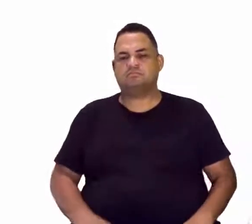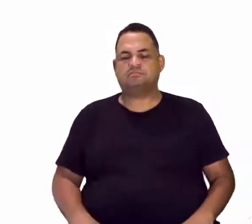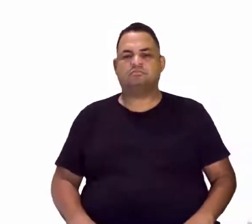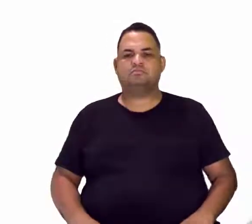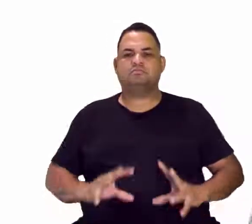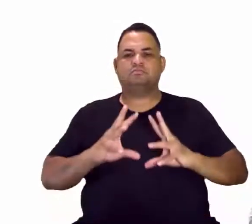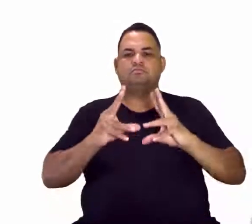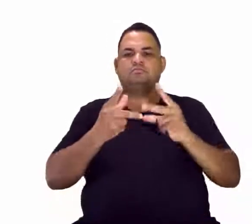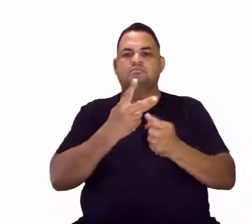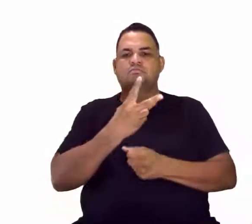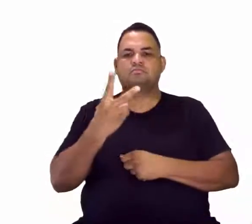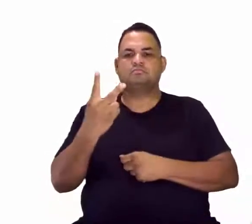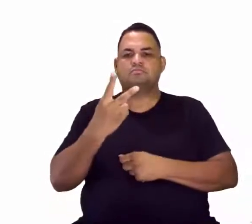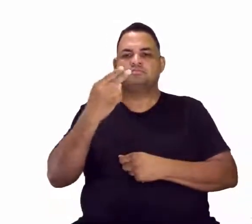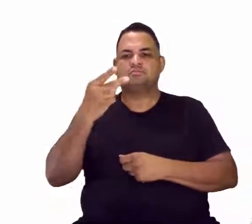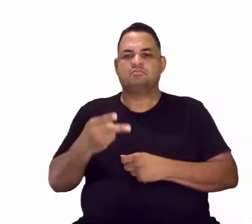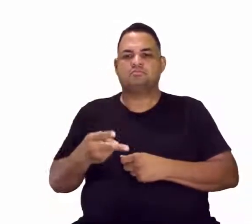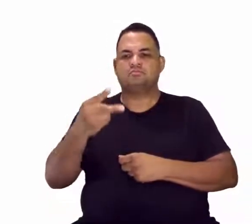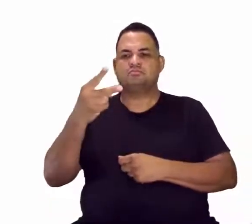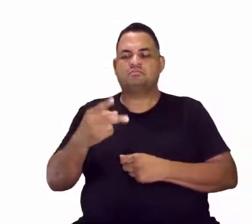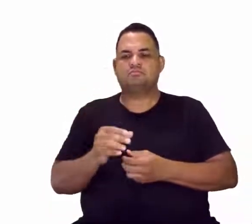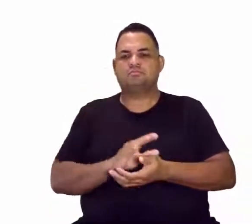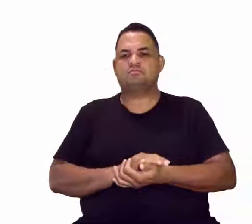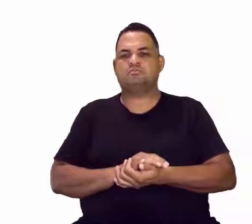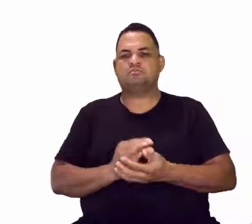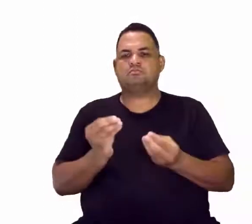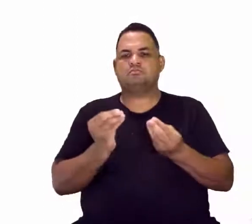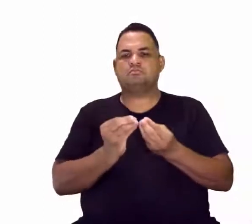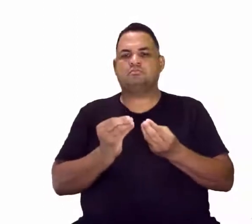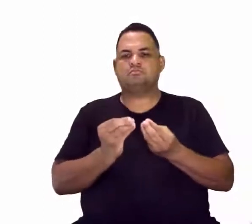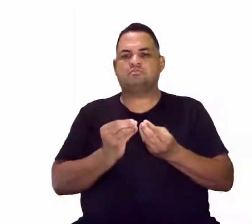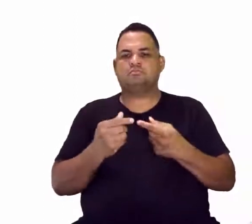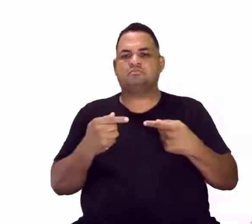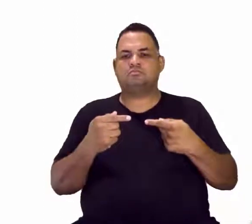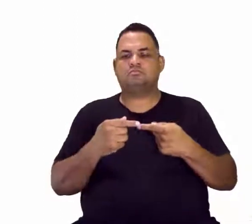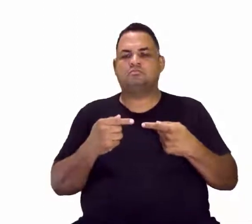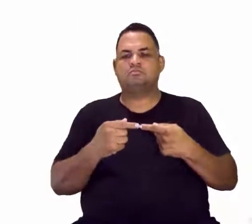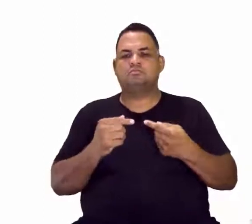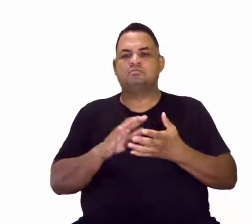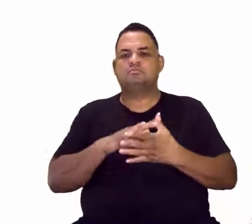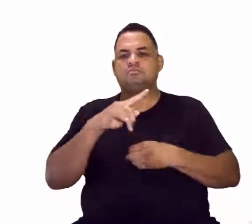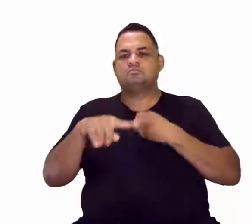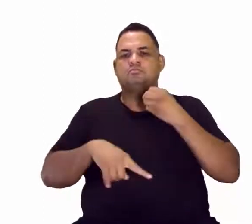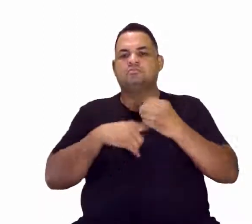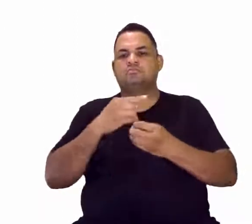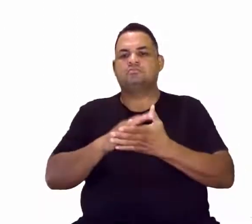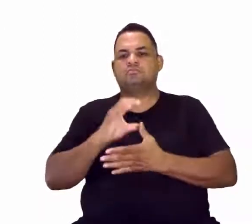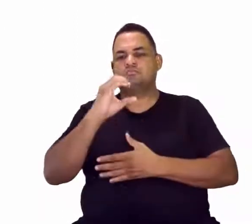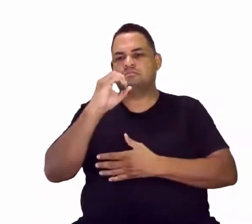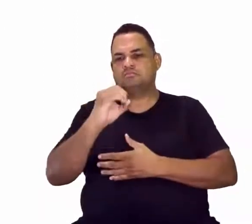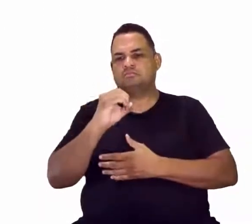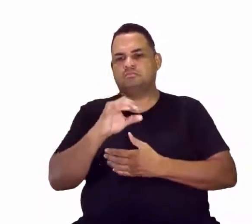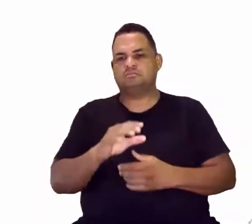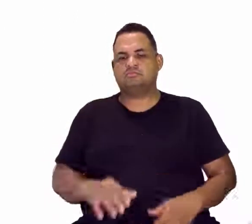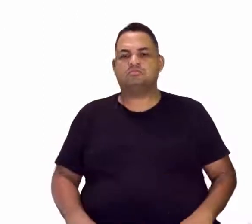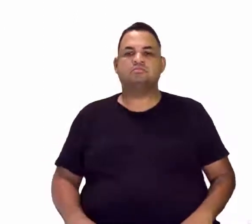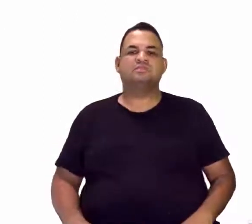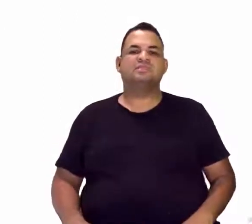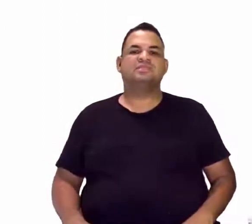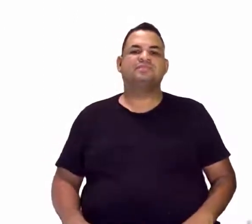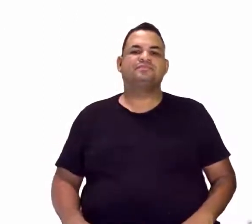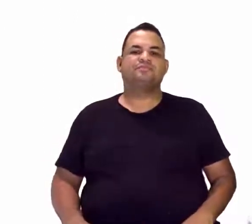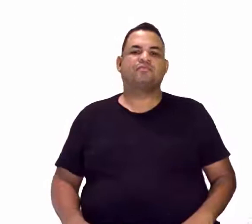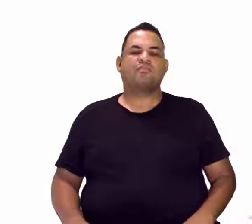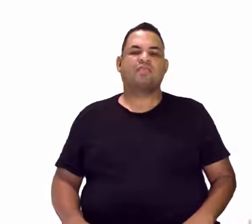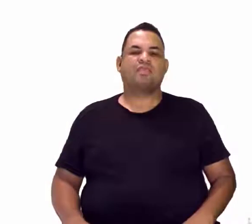Todos os 2 hidrogênios dessa molécula estão ligados a átomos de oxigênio, o que faz com